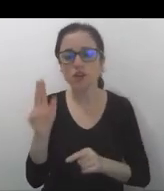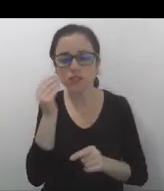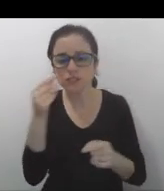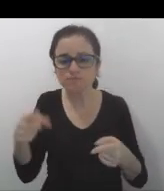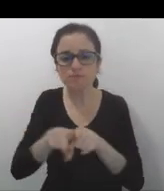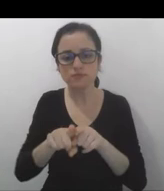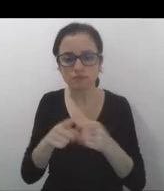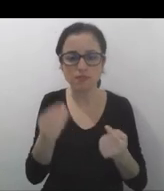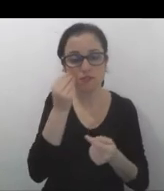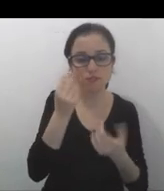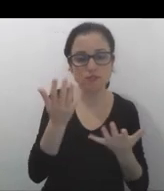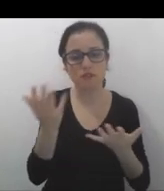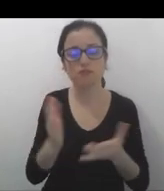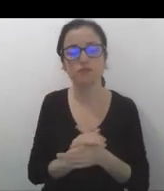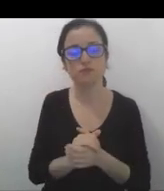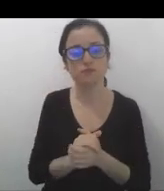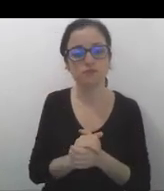inclusive, o IAC com a FAO, né?